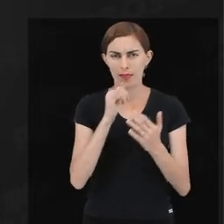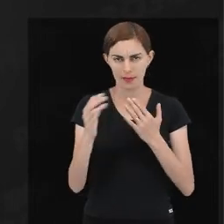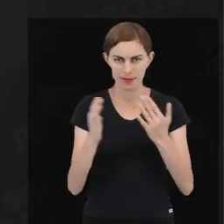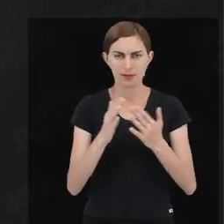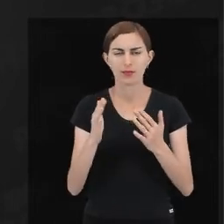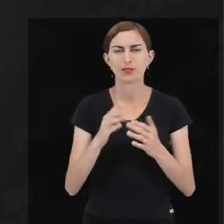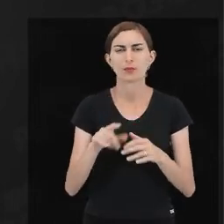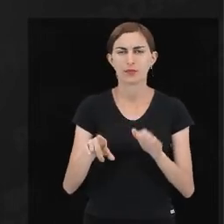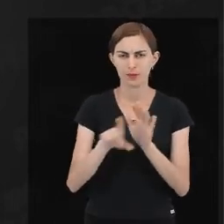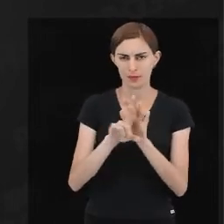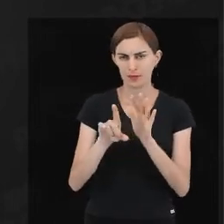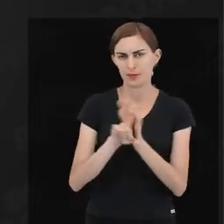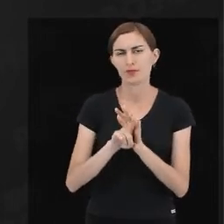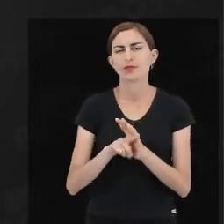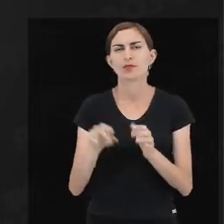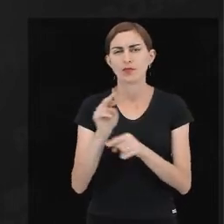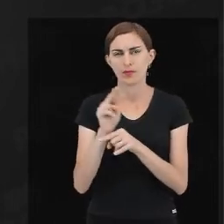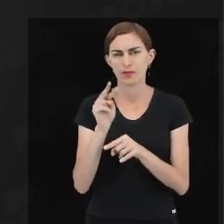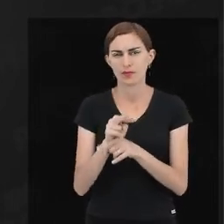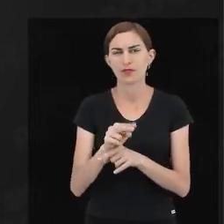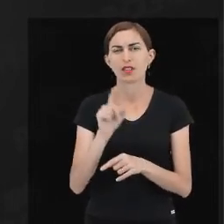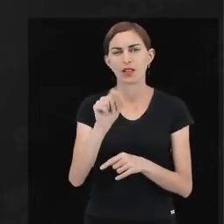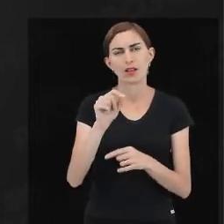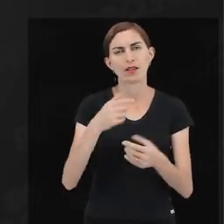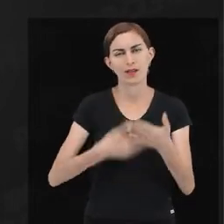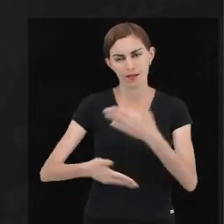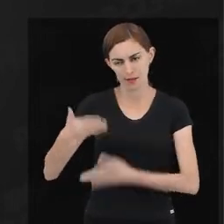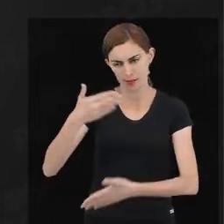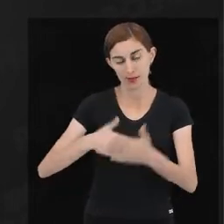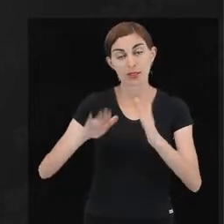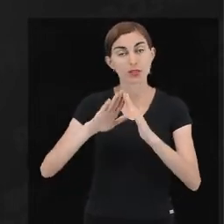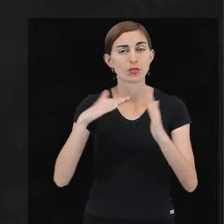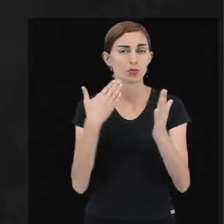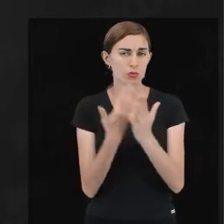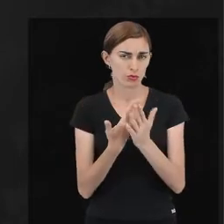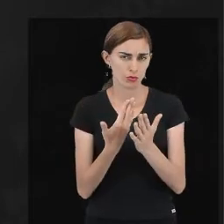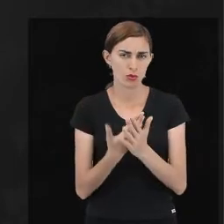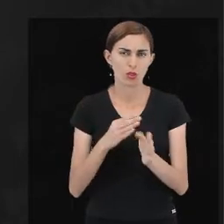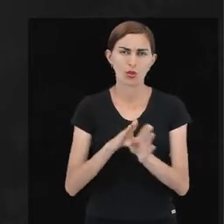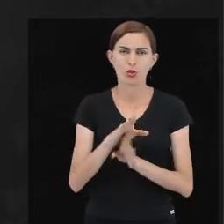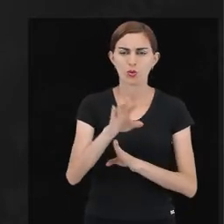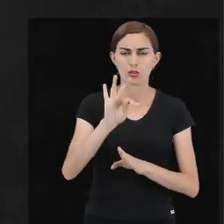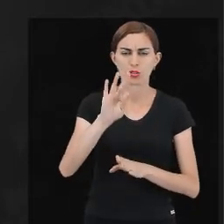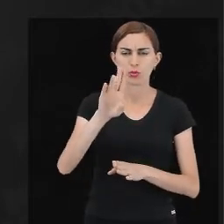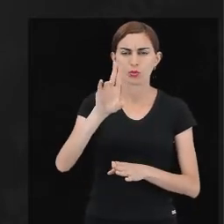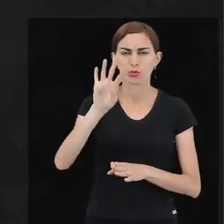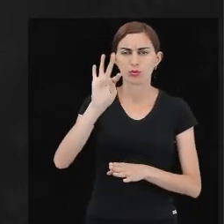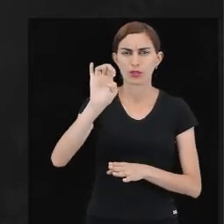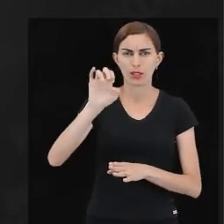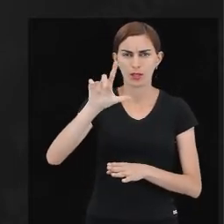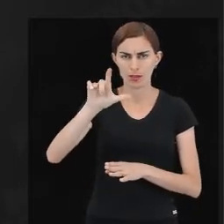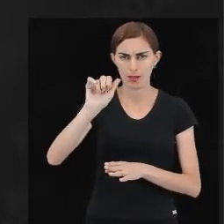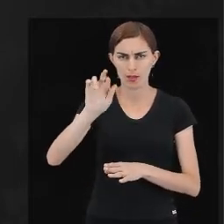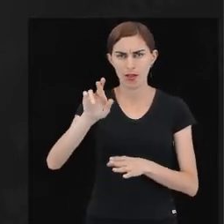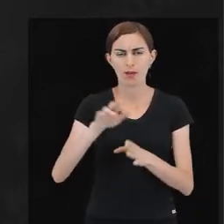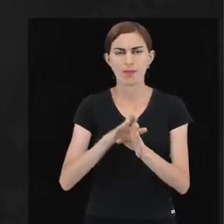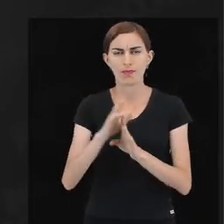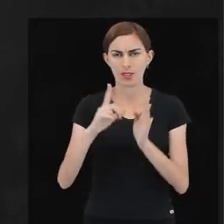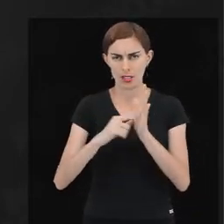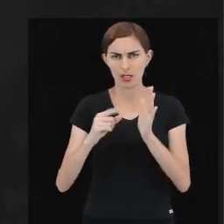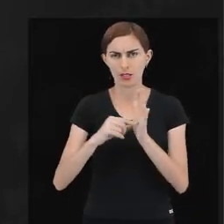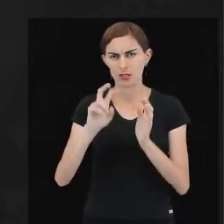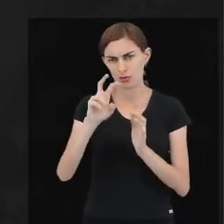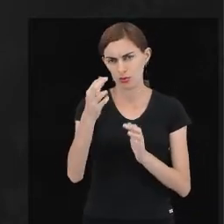previsão legal com relação a essa rede de proteção, essa relação entre a escola e o Conselho Tutelar. No artigo 56 do Estatuto da Criança e